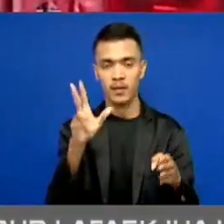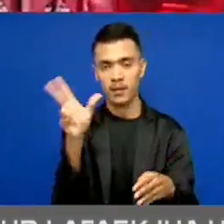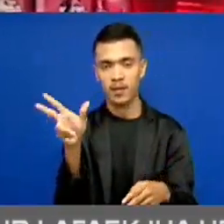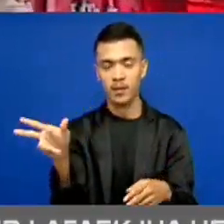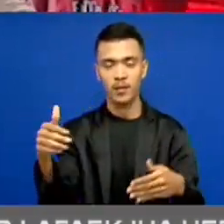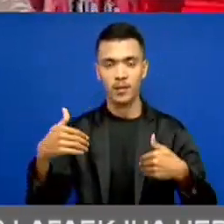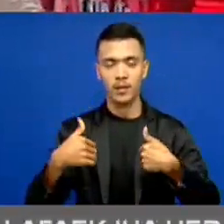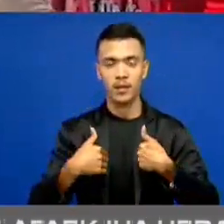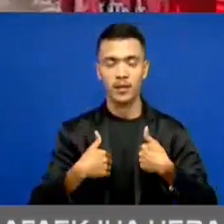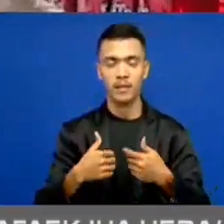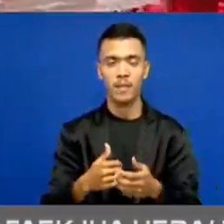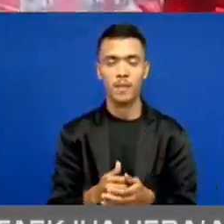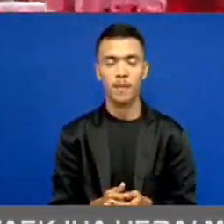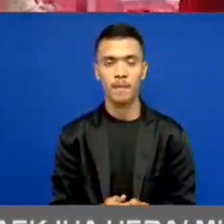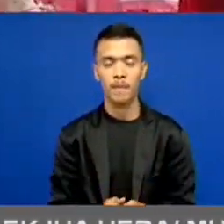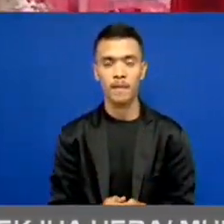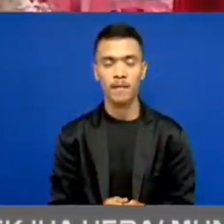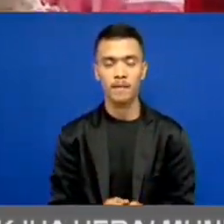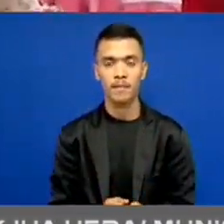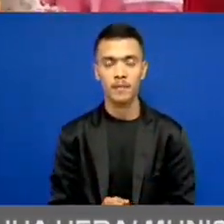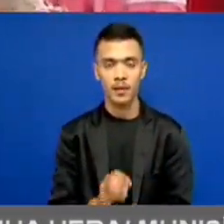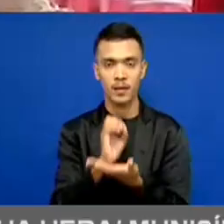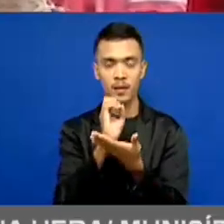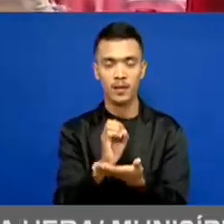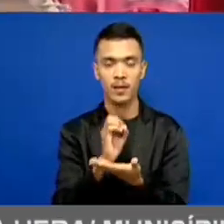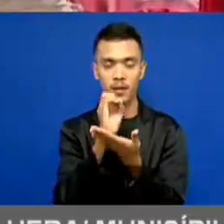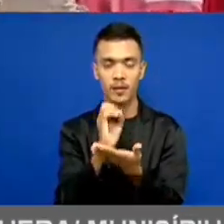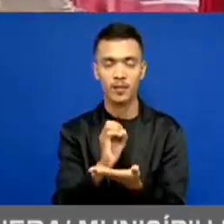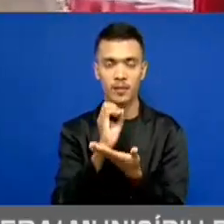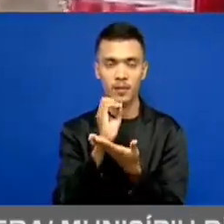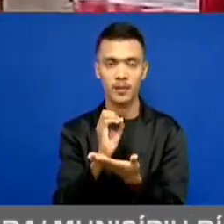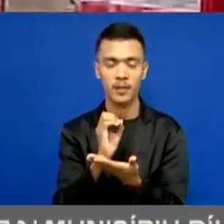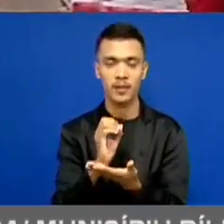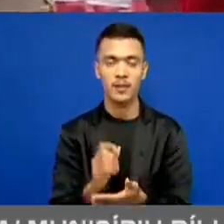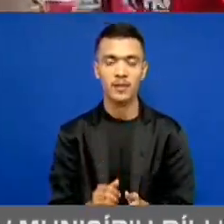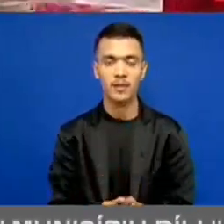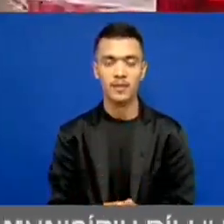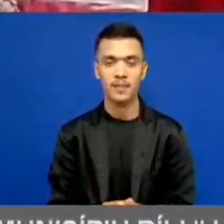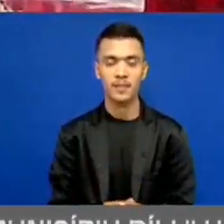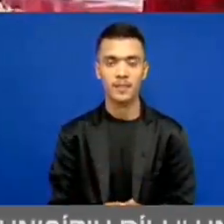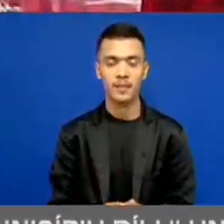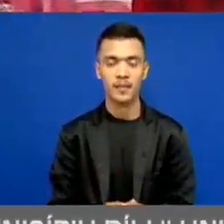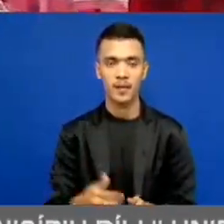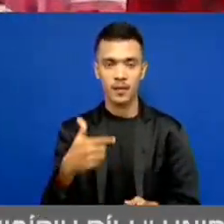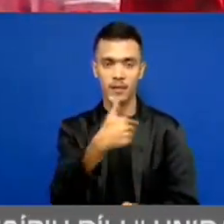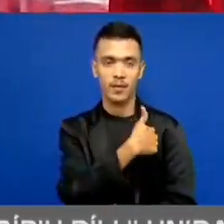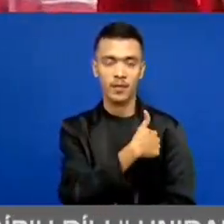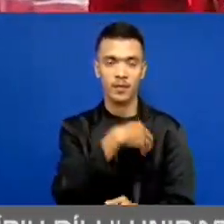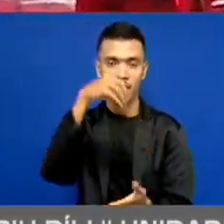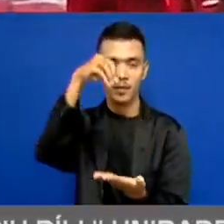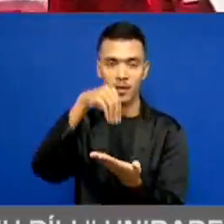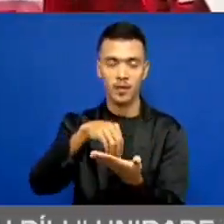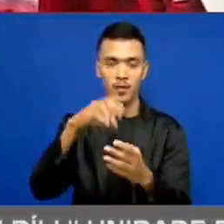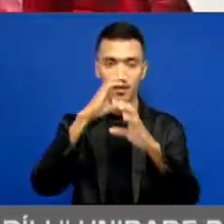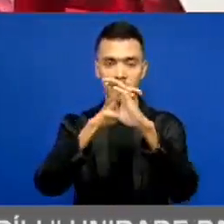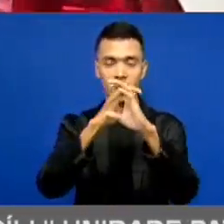área Oemano Aldeia Usa Picolen, suco bobometo, supresão e silo raiva. Bebidas netula e a caminhoneta